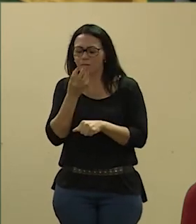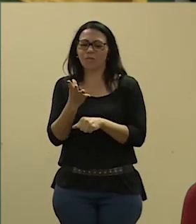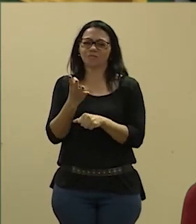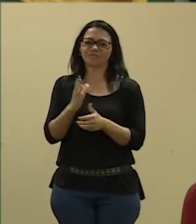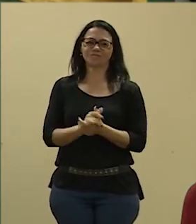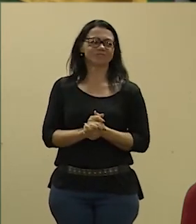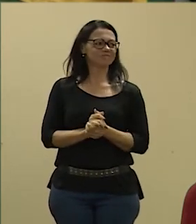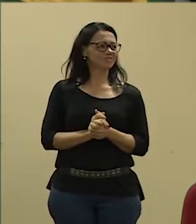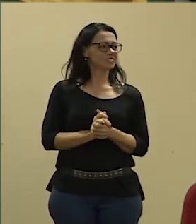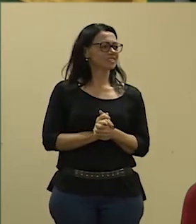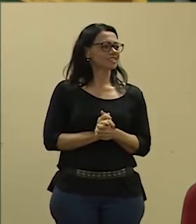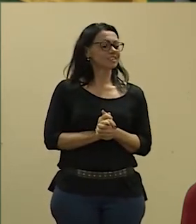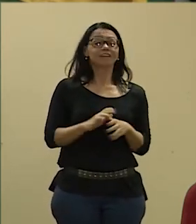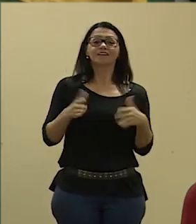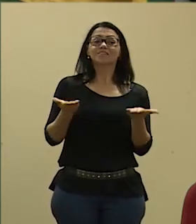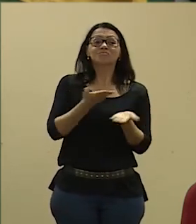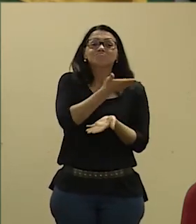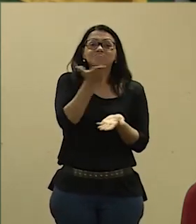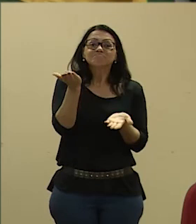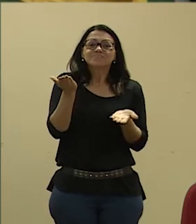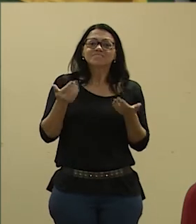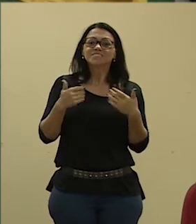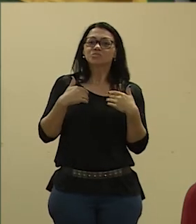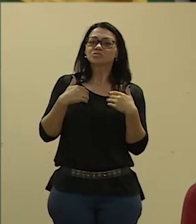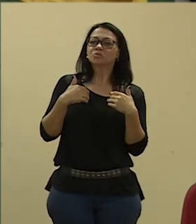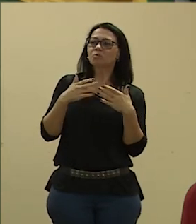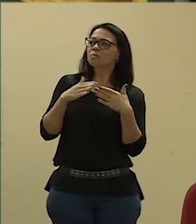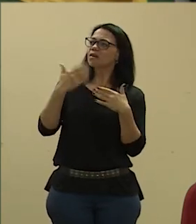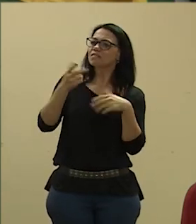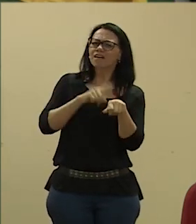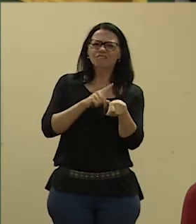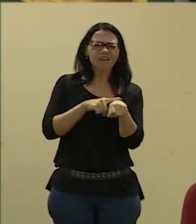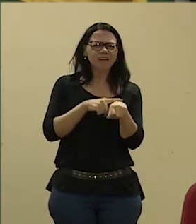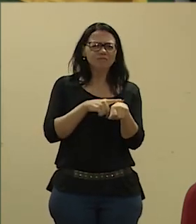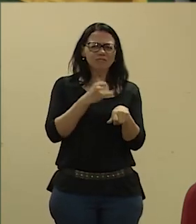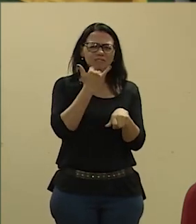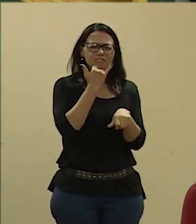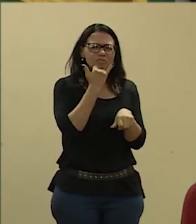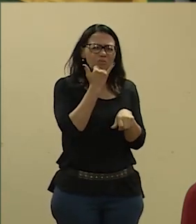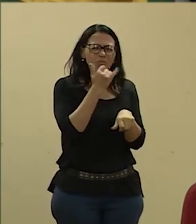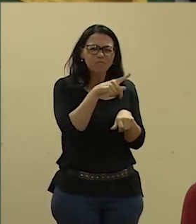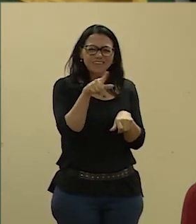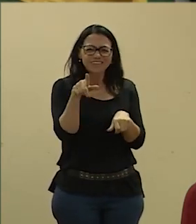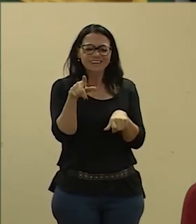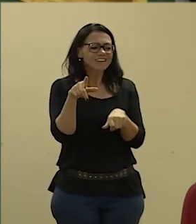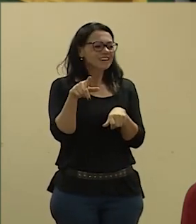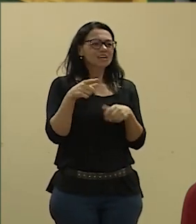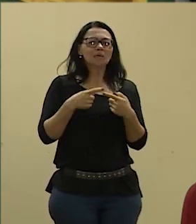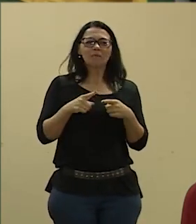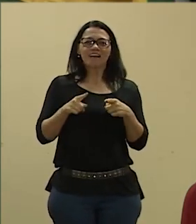então há pessoal acho até que eu me senti um pouco no tempo aqui peço desculpas para a organização mas é